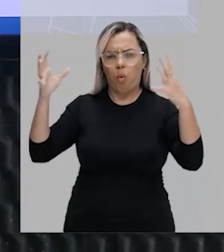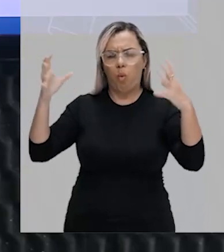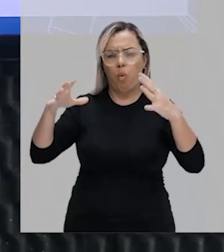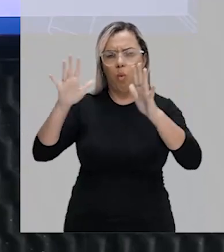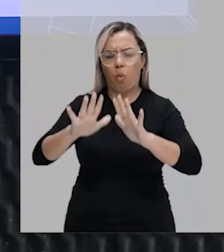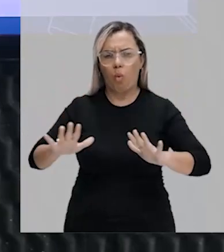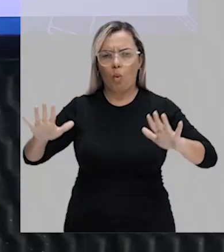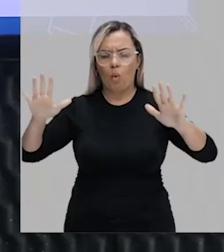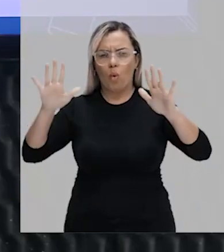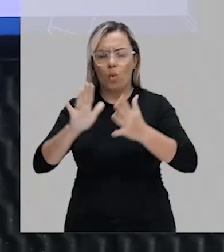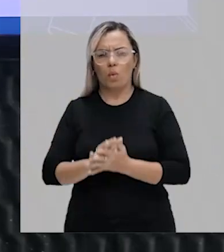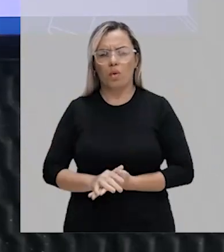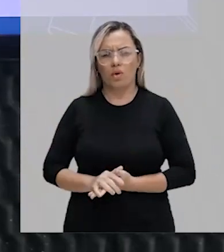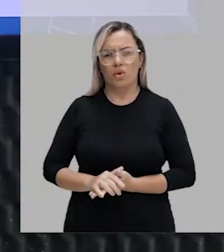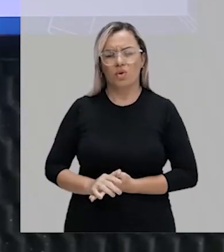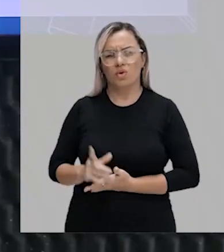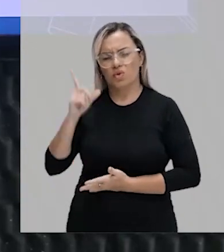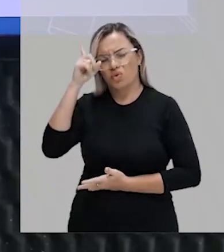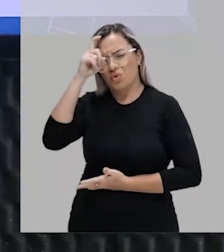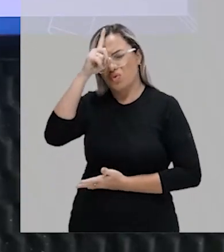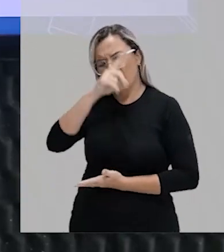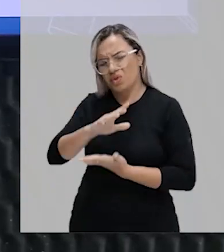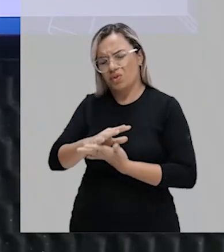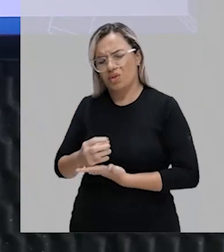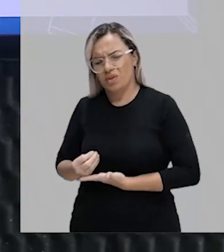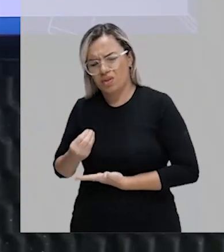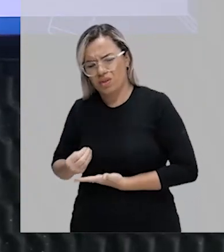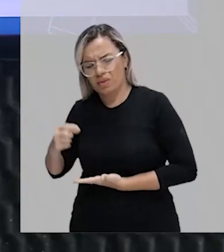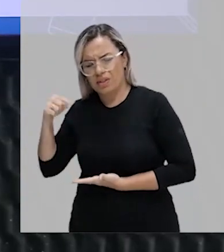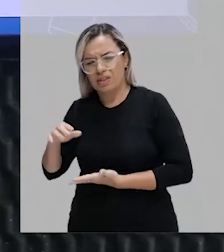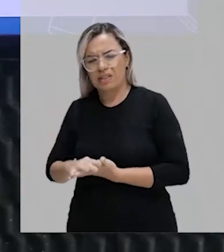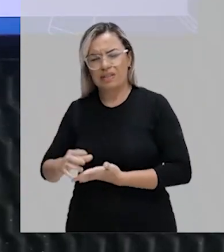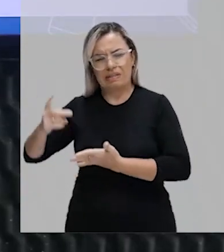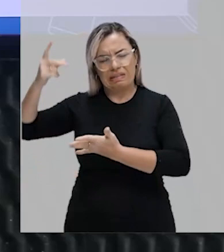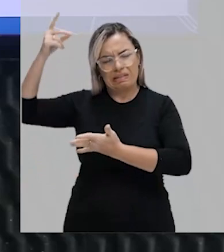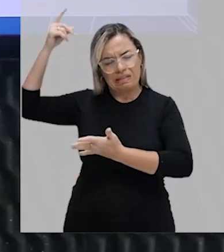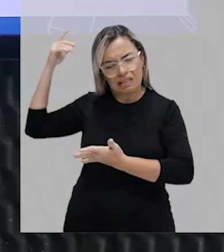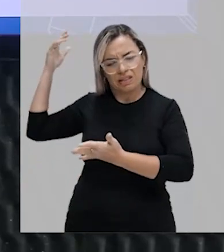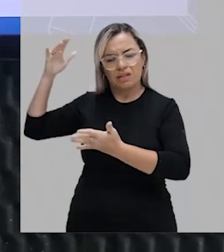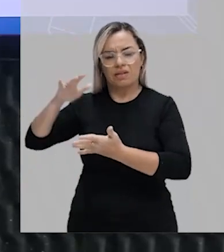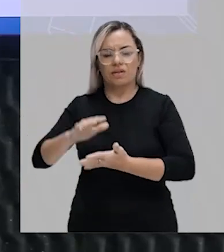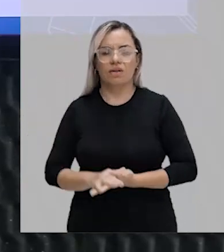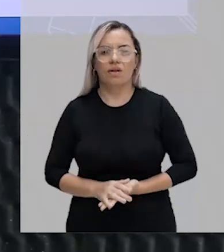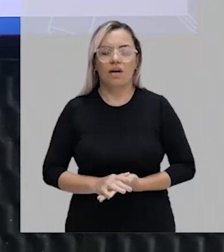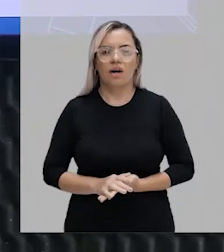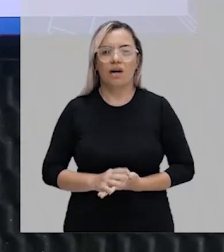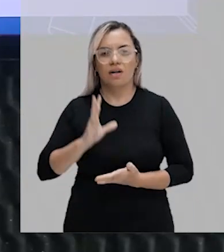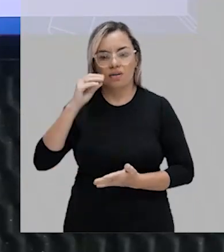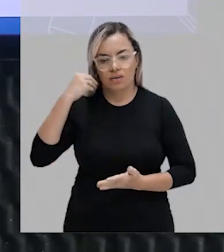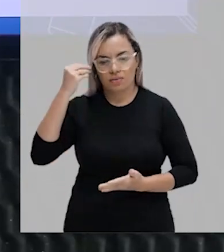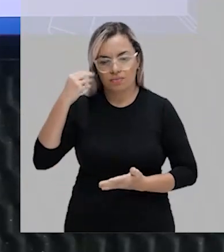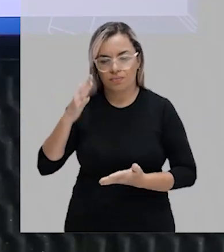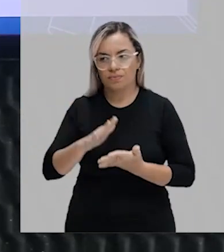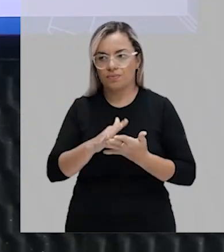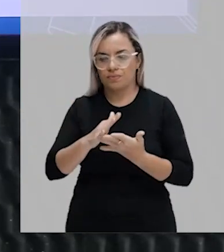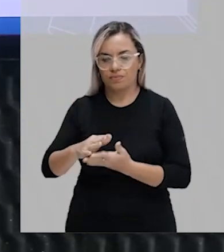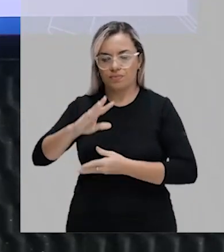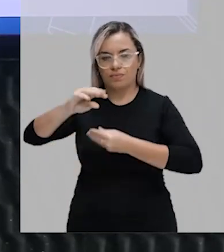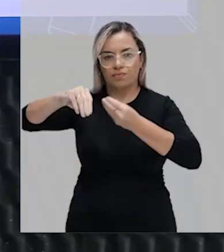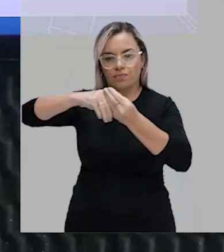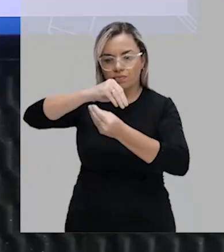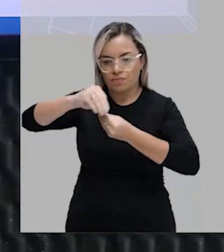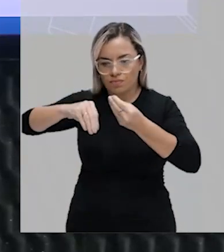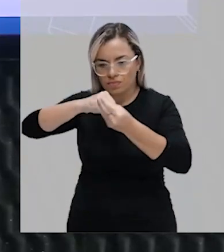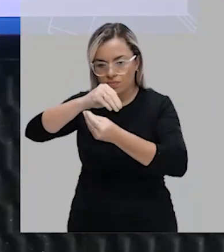ambiente muito inóspito, difícil, não tinha condições de haver vida naquela época, tá? Então, vamos imaginar, essa mistura